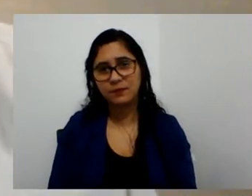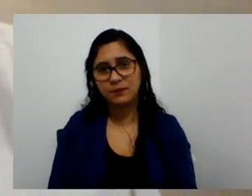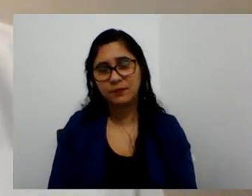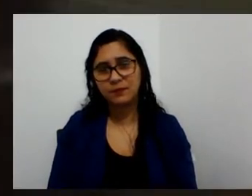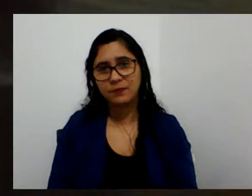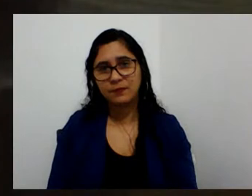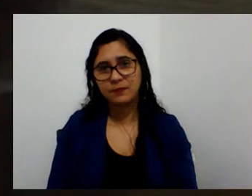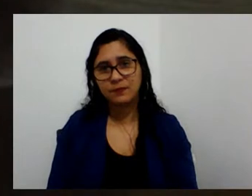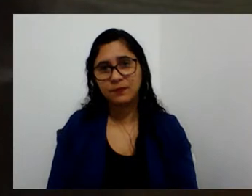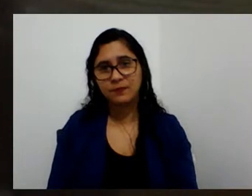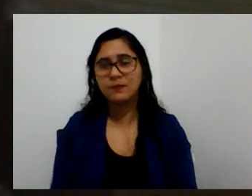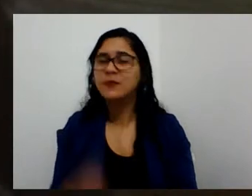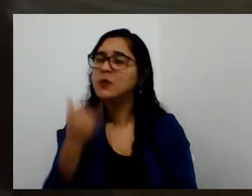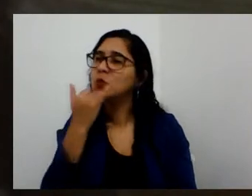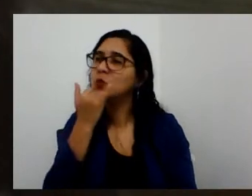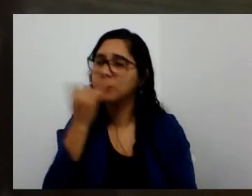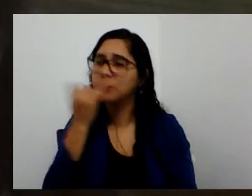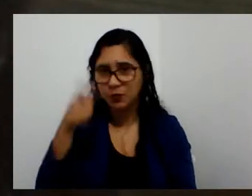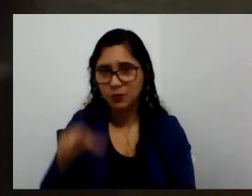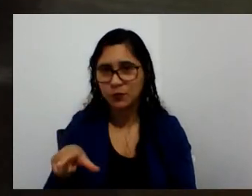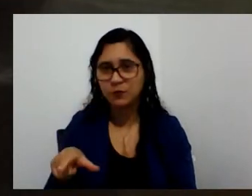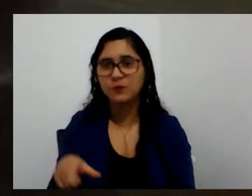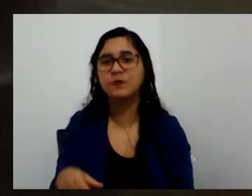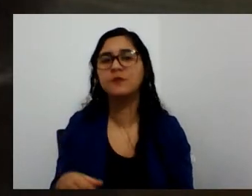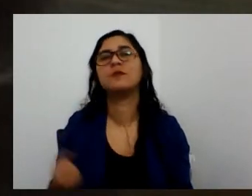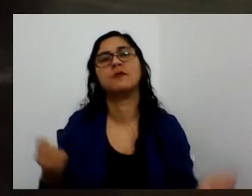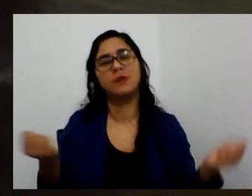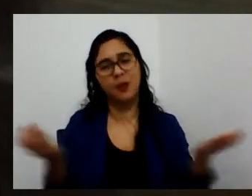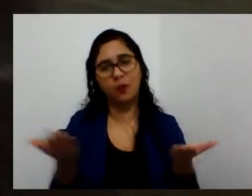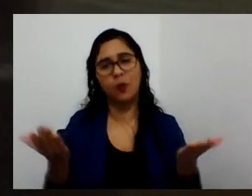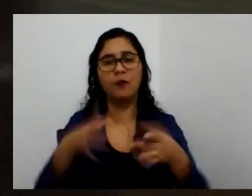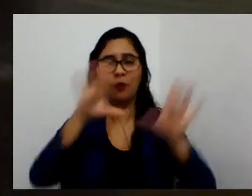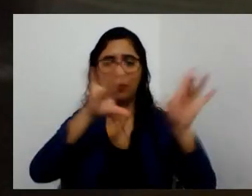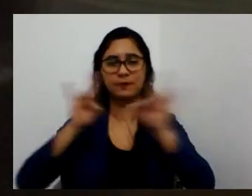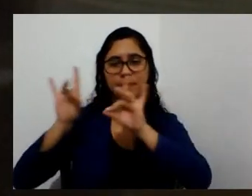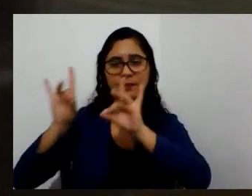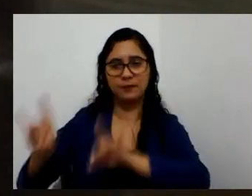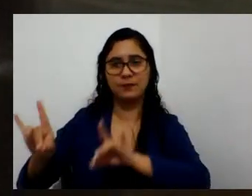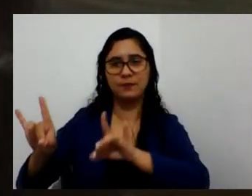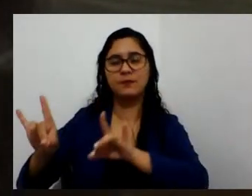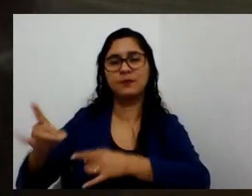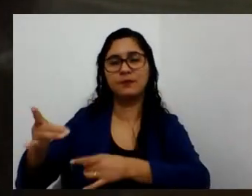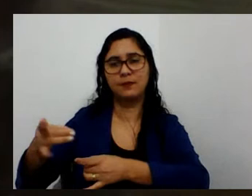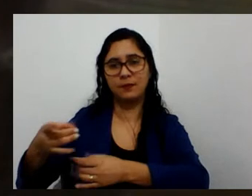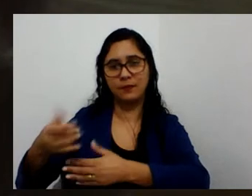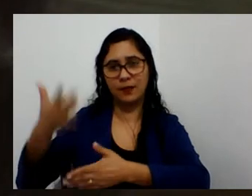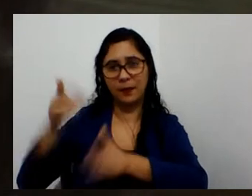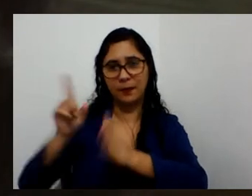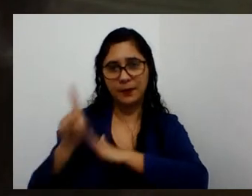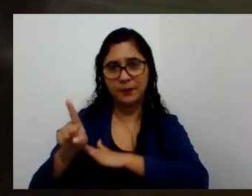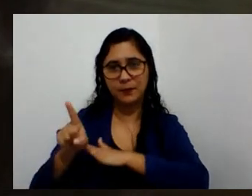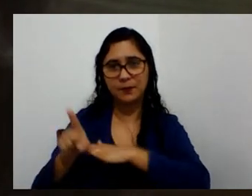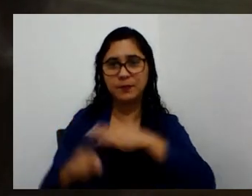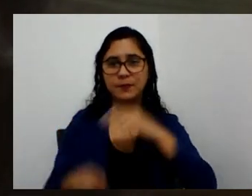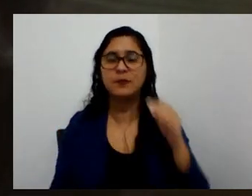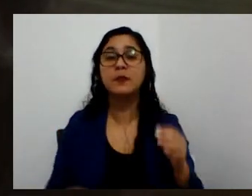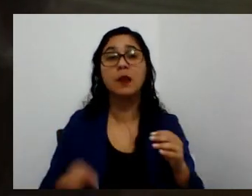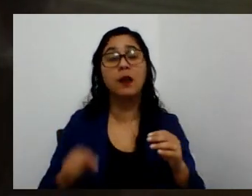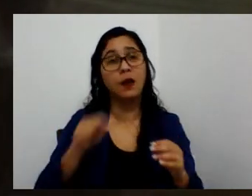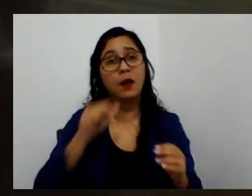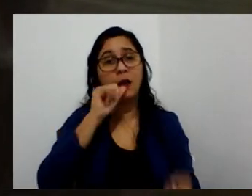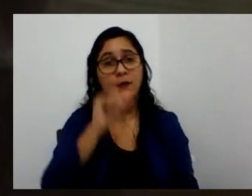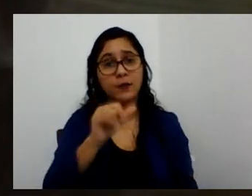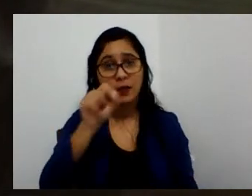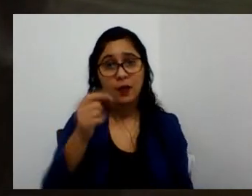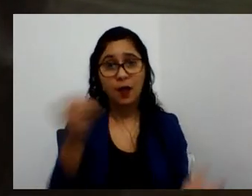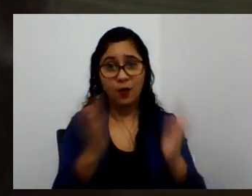tá bom. Desculpa novamente, agora voltando, eu vou colar aqui a pergunta. Lembrando que nessa